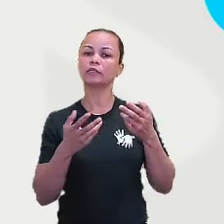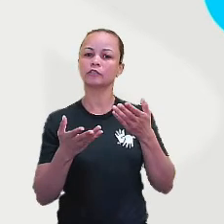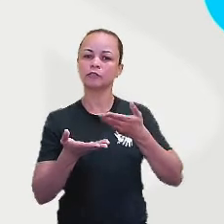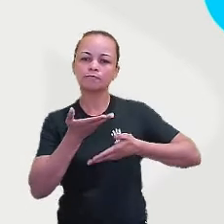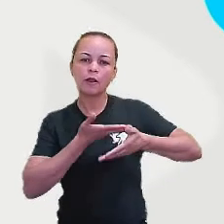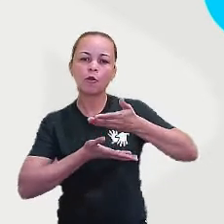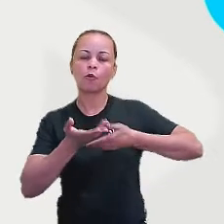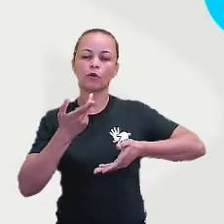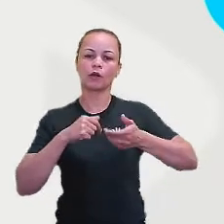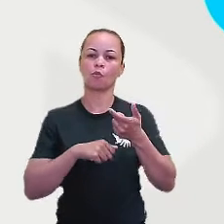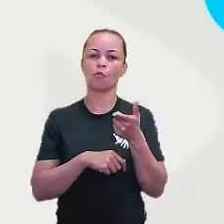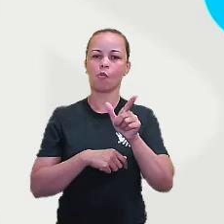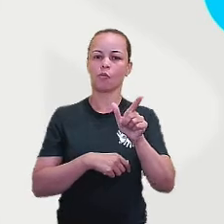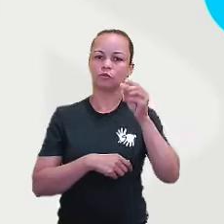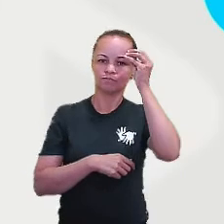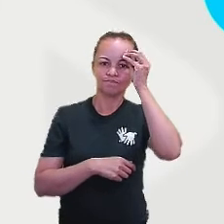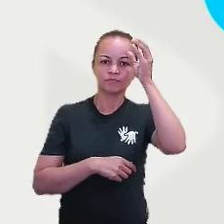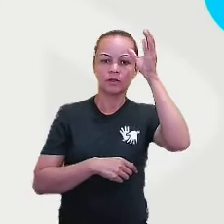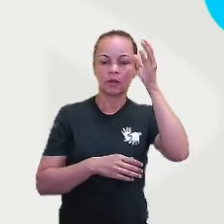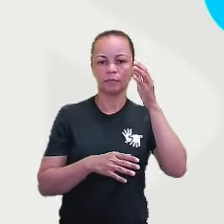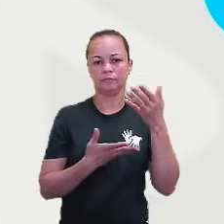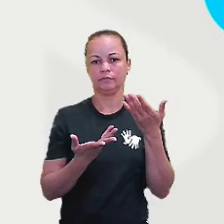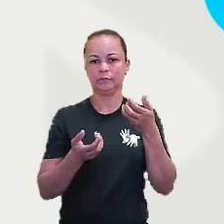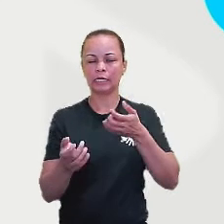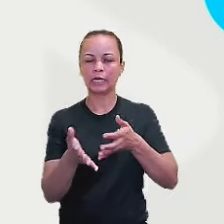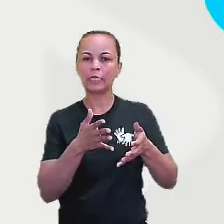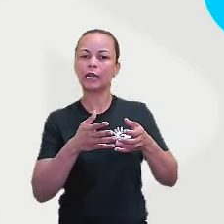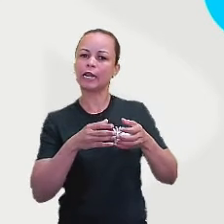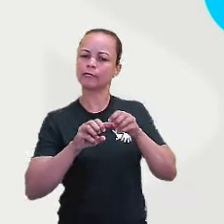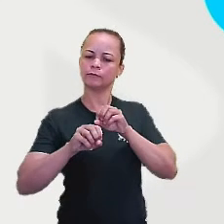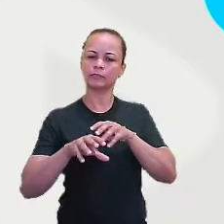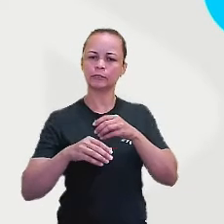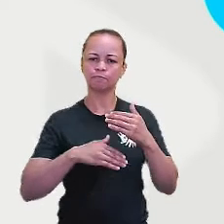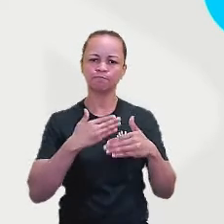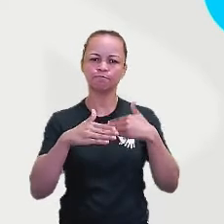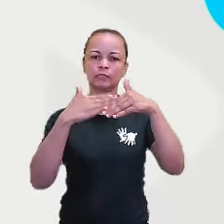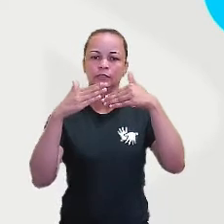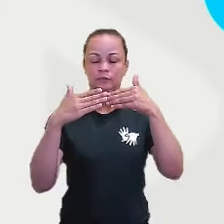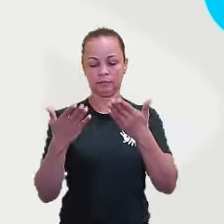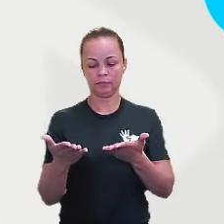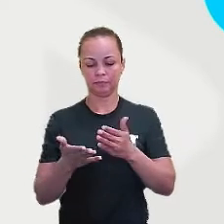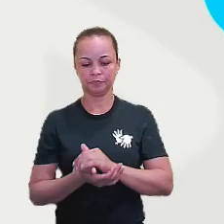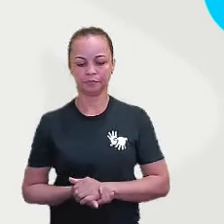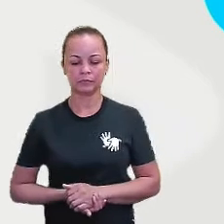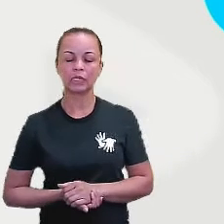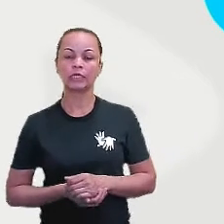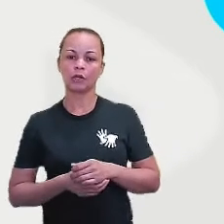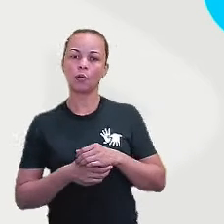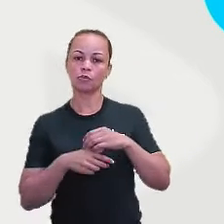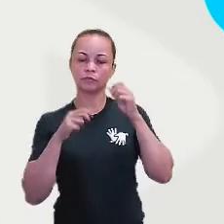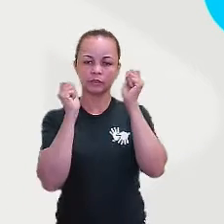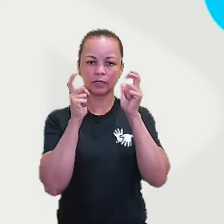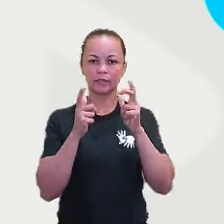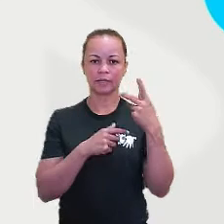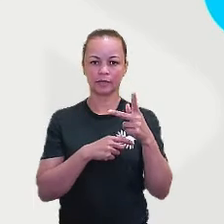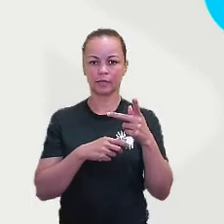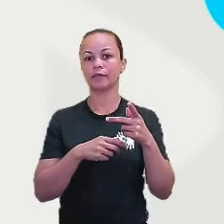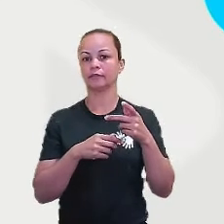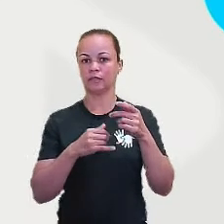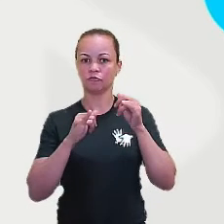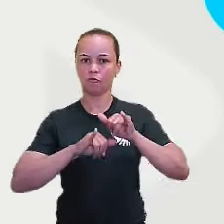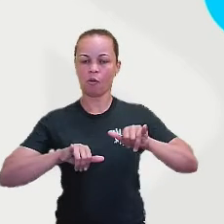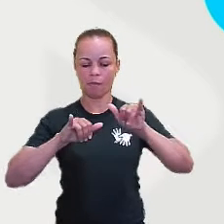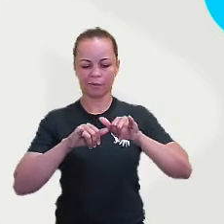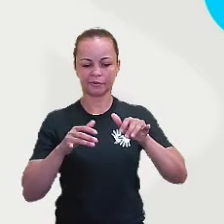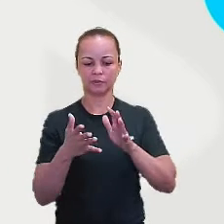saberes. É um olhar que ele é transdisciplinar, ele é interdisciplinar. Então, se liga nessa informação. Ciclo do